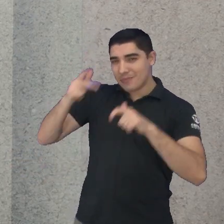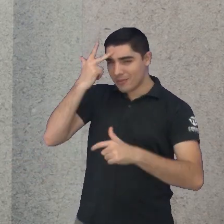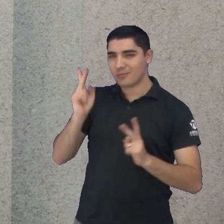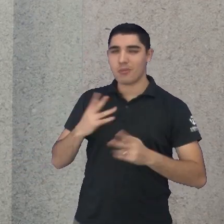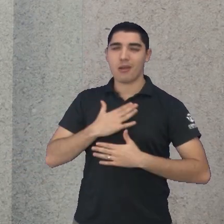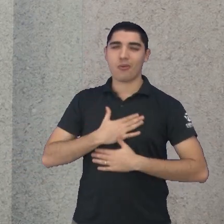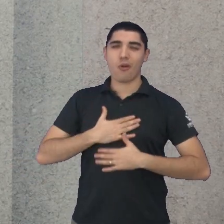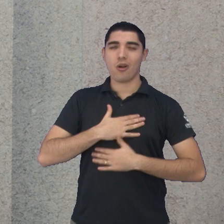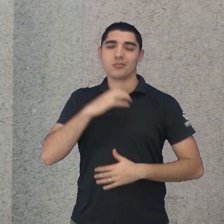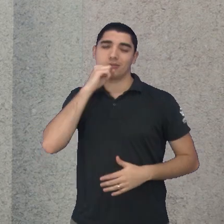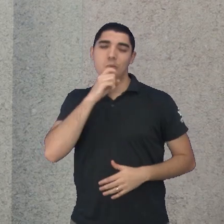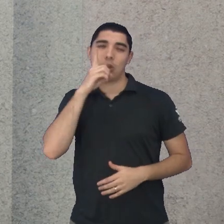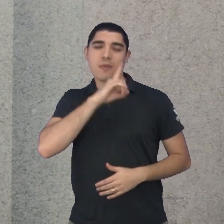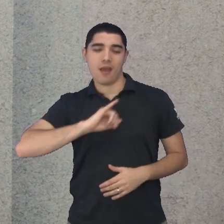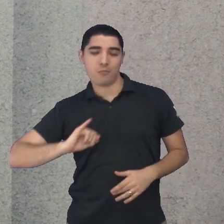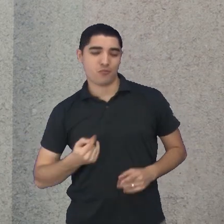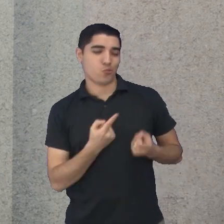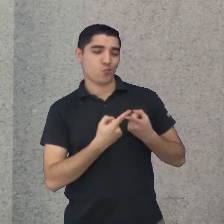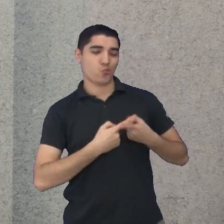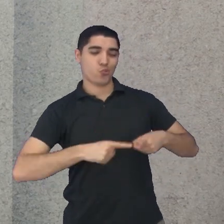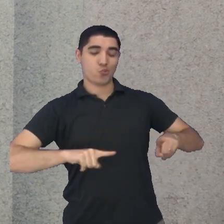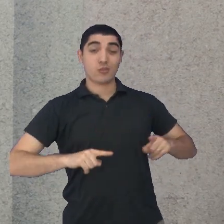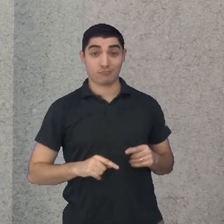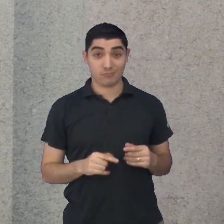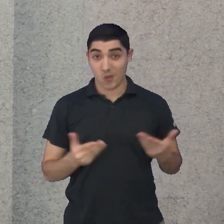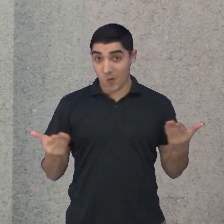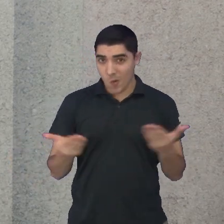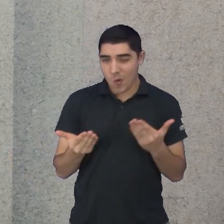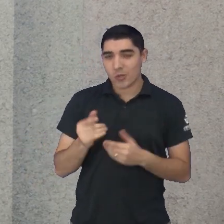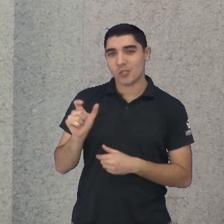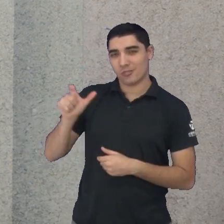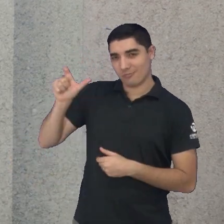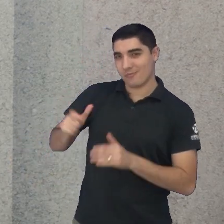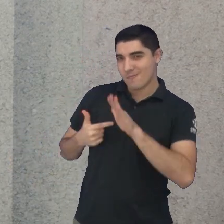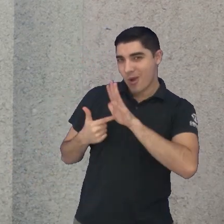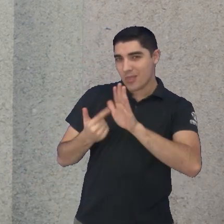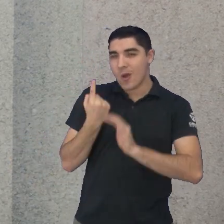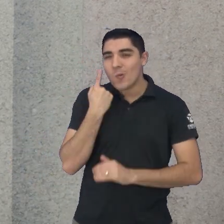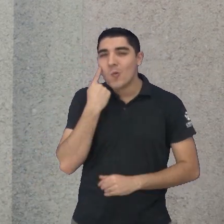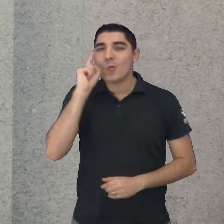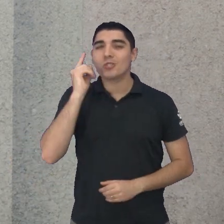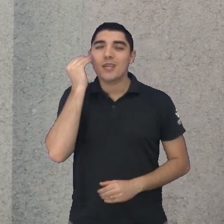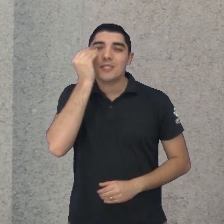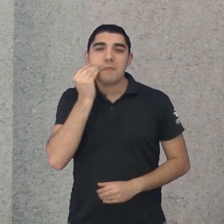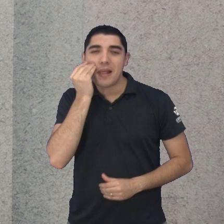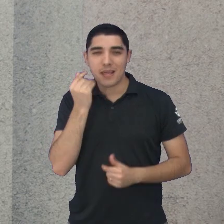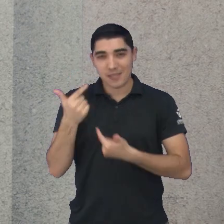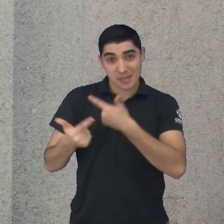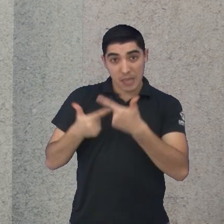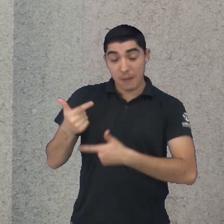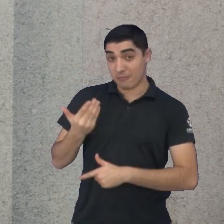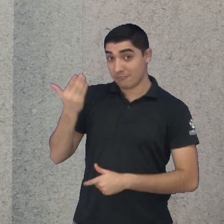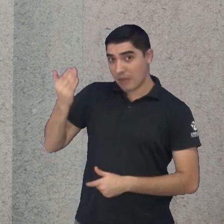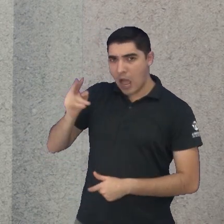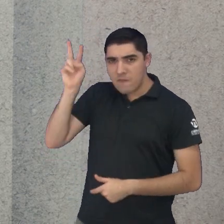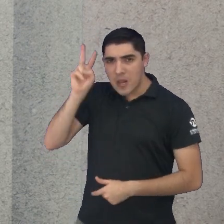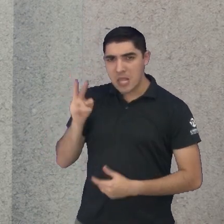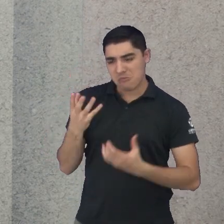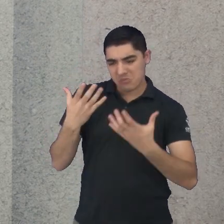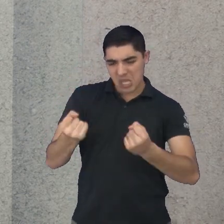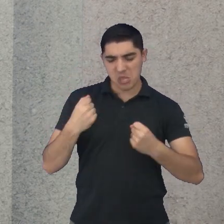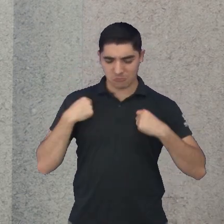das famílias. E hoje, no quadro Jovem do Dia, a repórter Vanessa Nascimento vestiu o avental e afiou a faca para